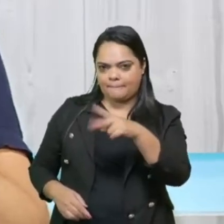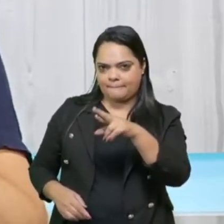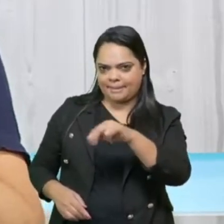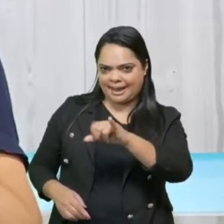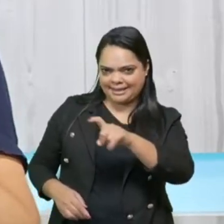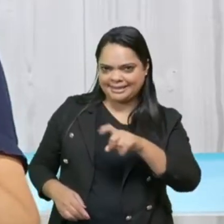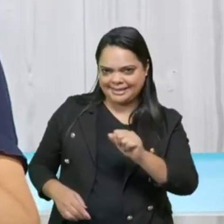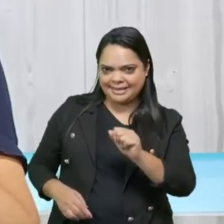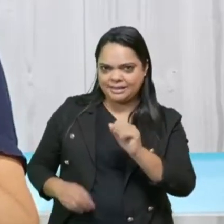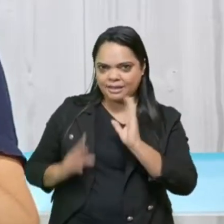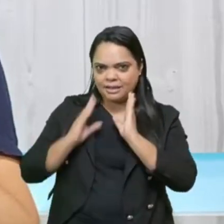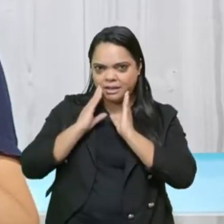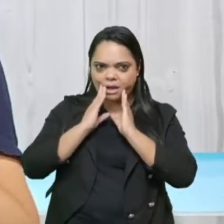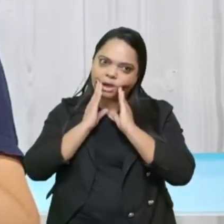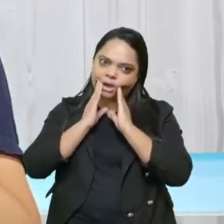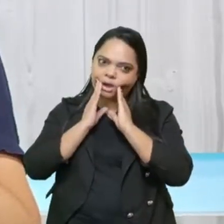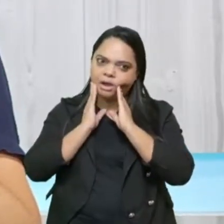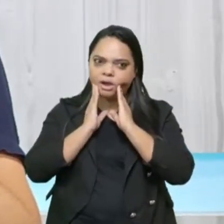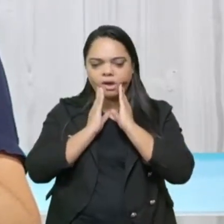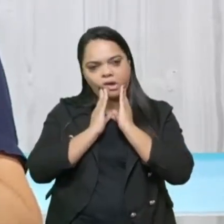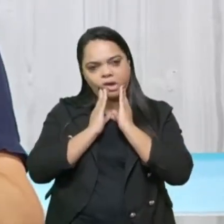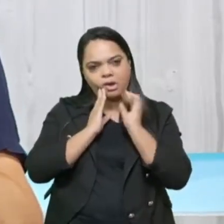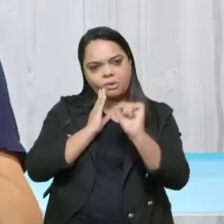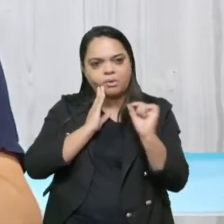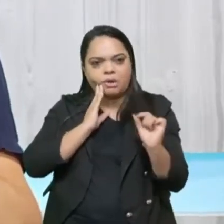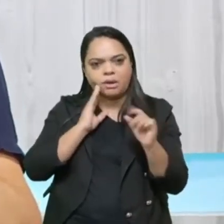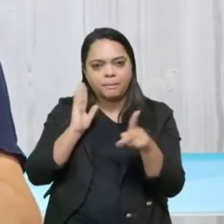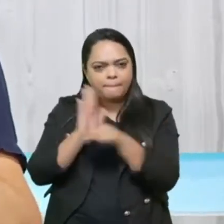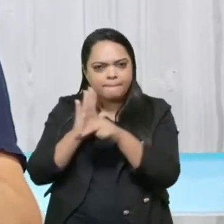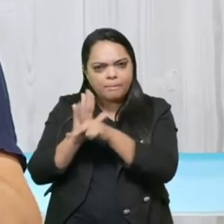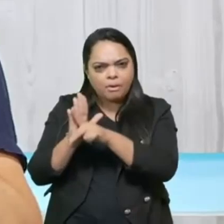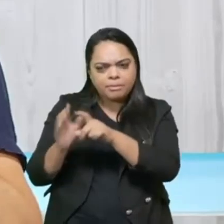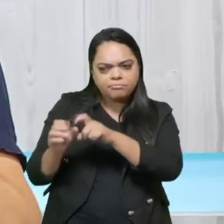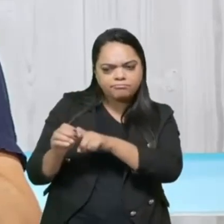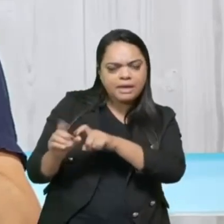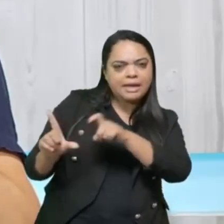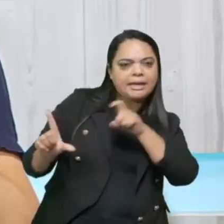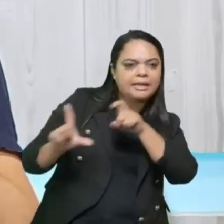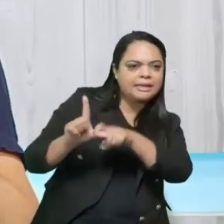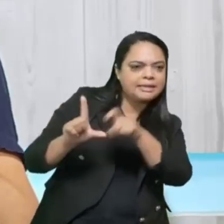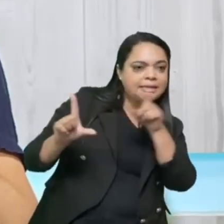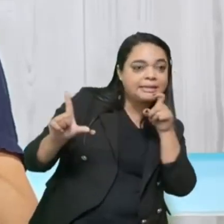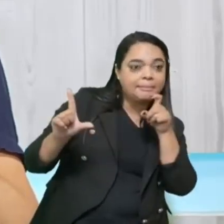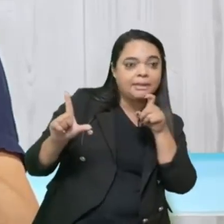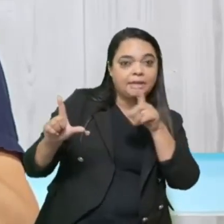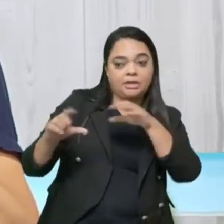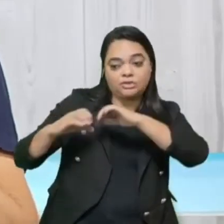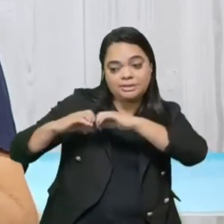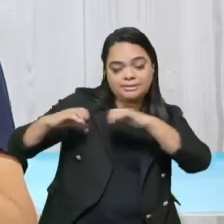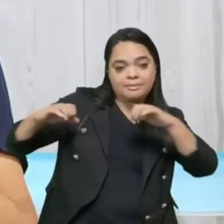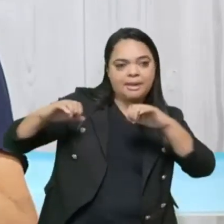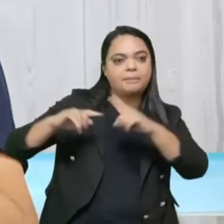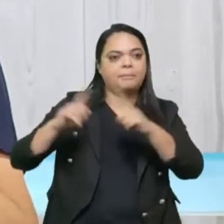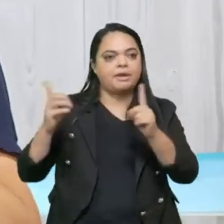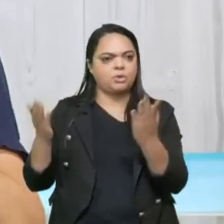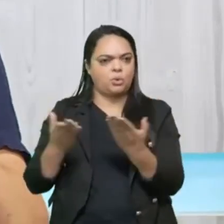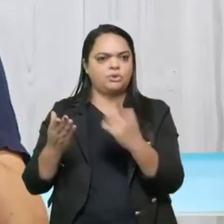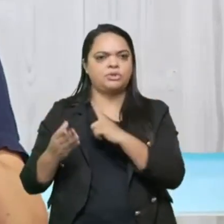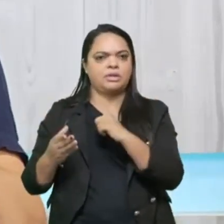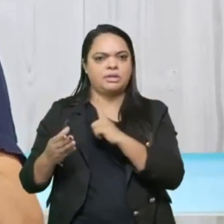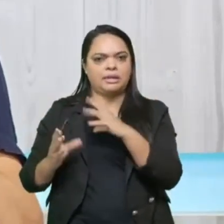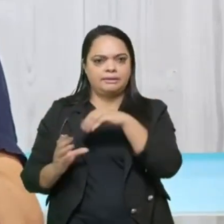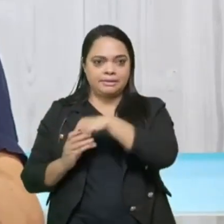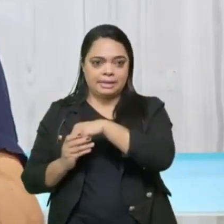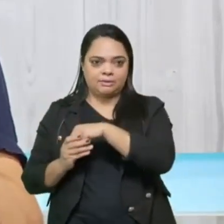nos Estados Unidos, de onde ela veio, mas ainda não está assim. Ainda hoje ela é uma especialidade nossa da fisioterapia.